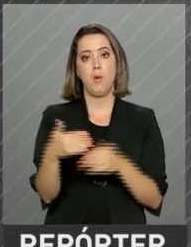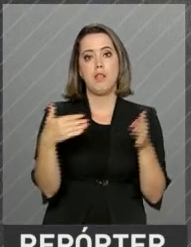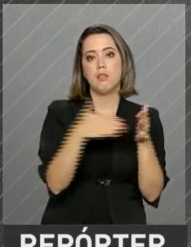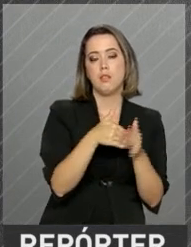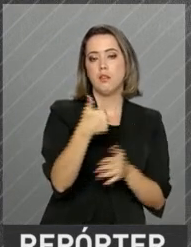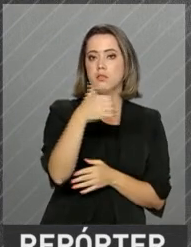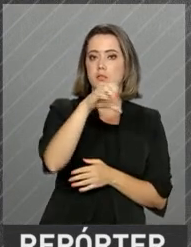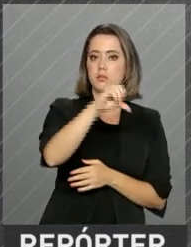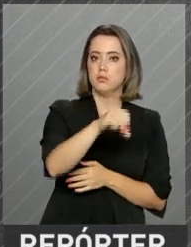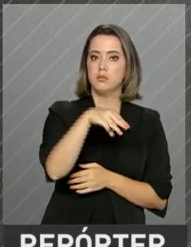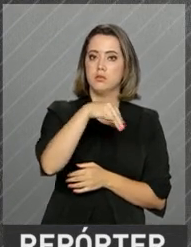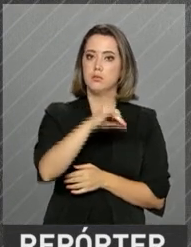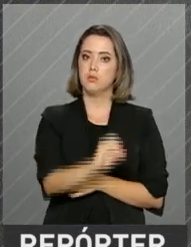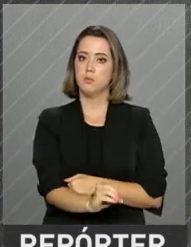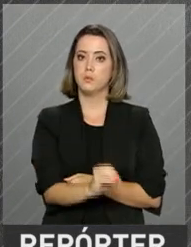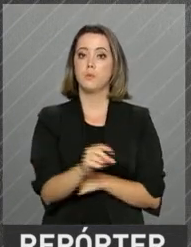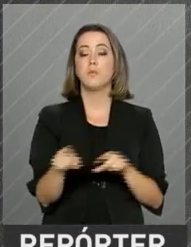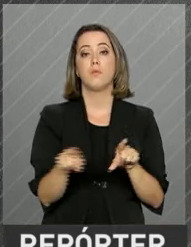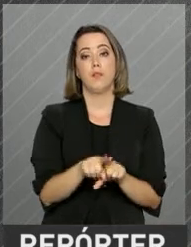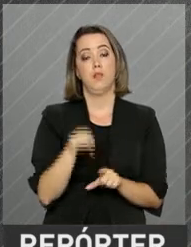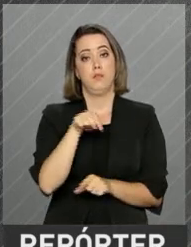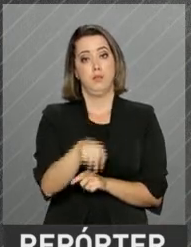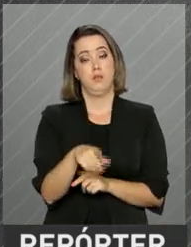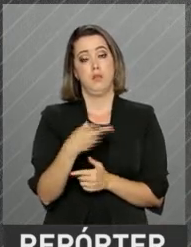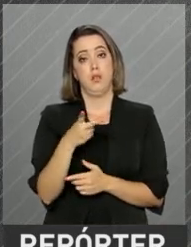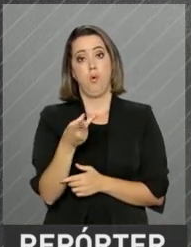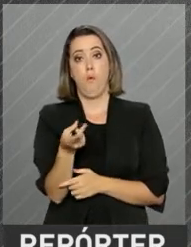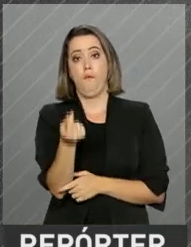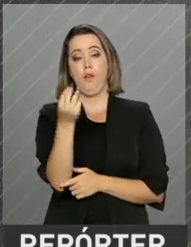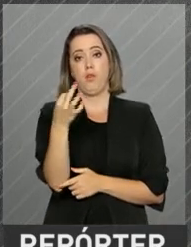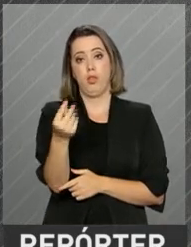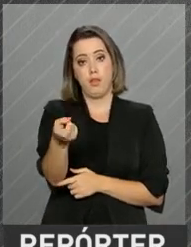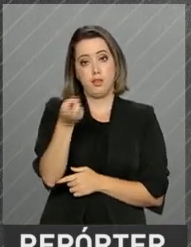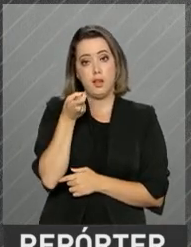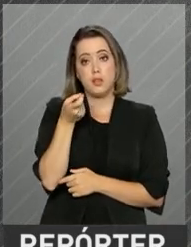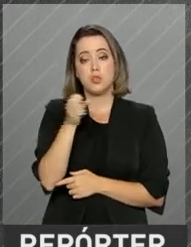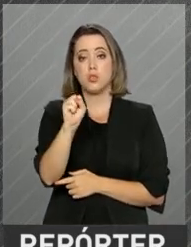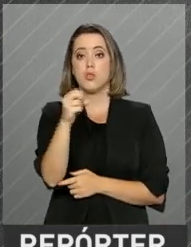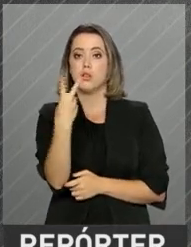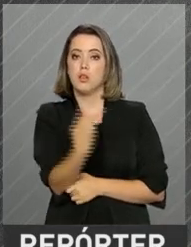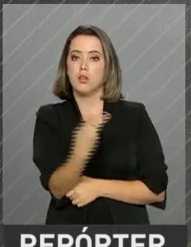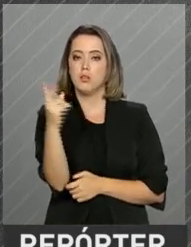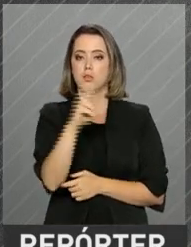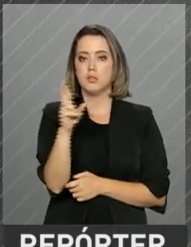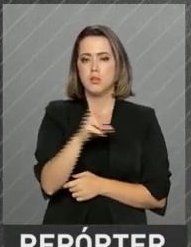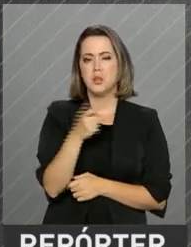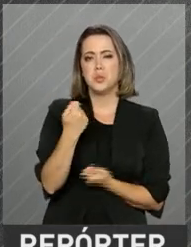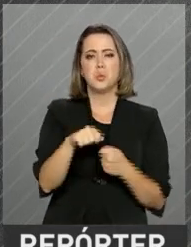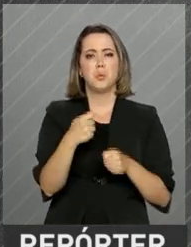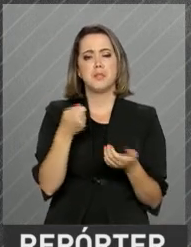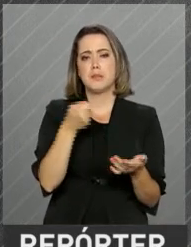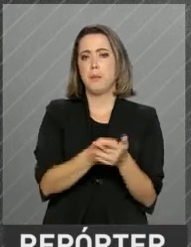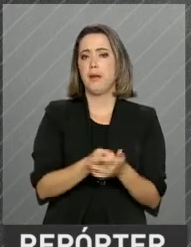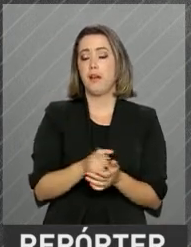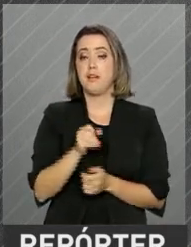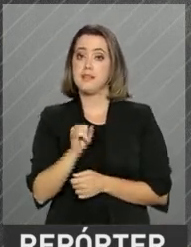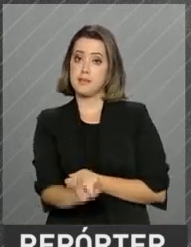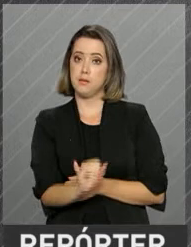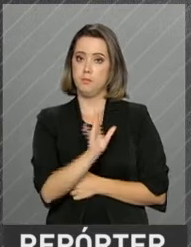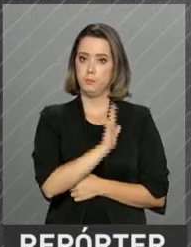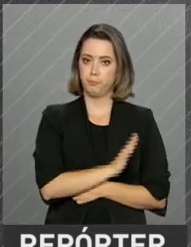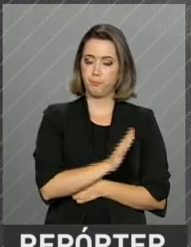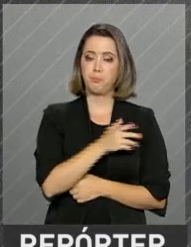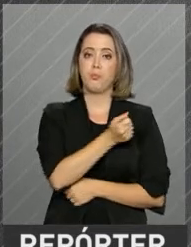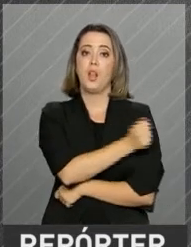vão até o dia 19 de maio a taxa de inscrição é de 82 reais não precisam pagar a taxa estudantes